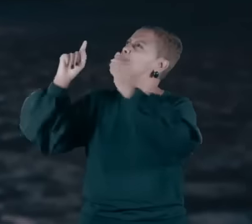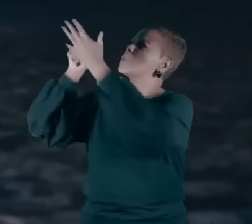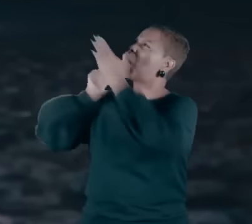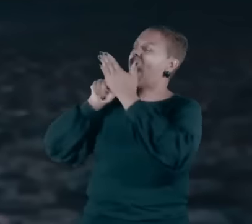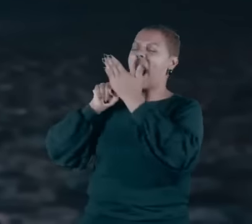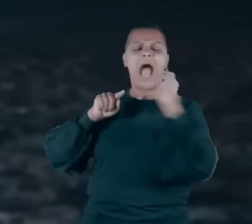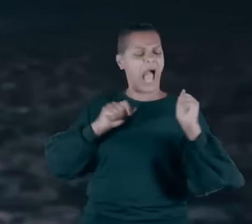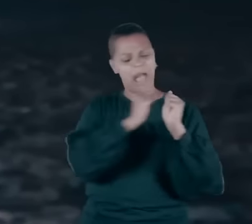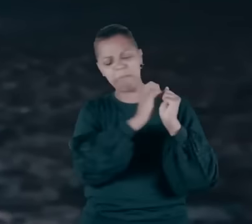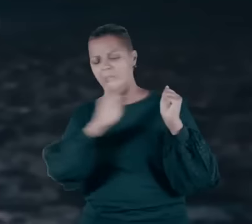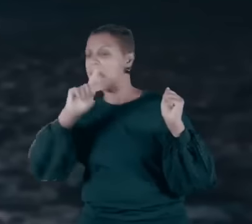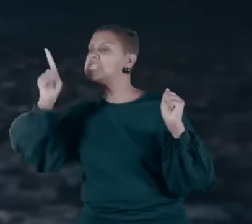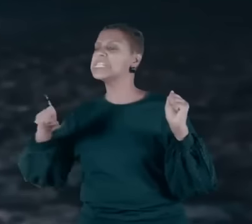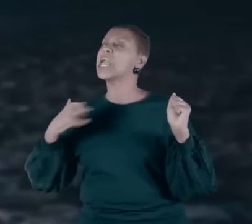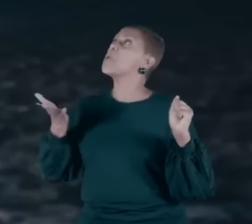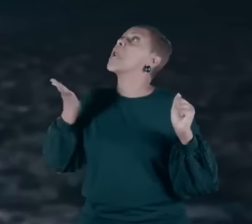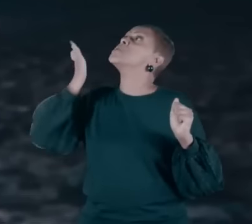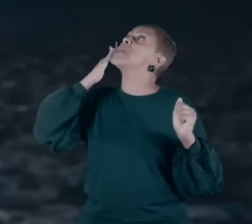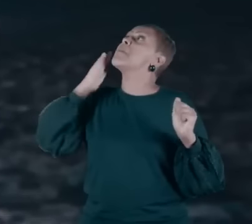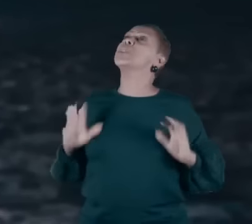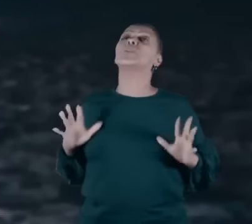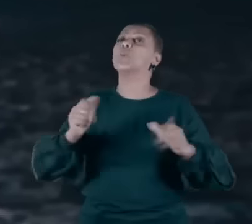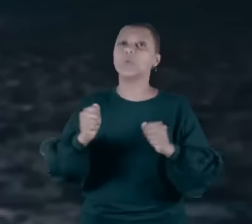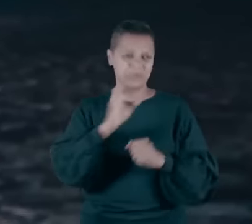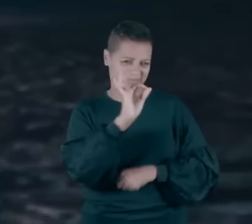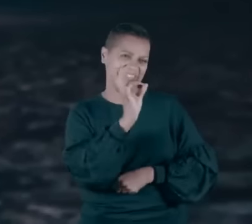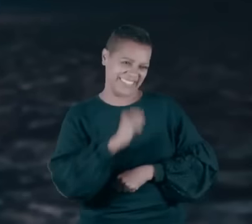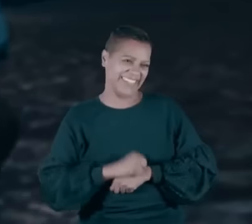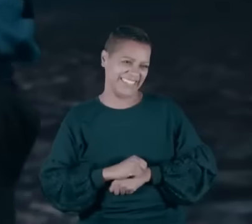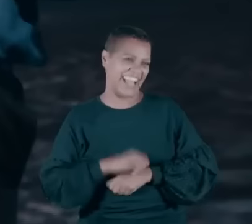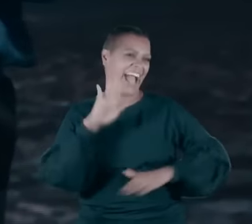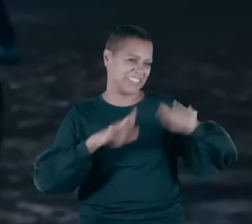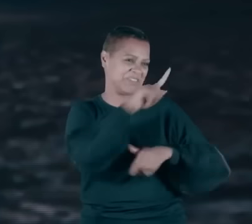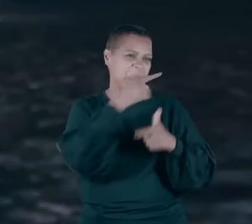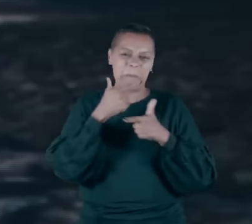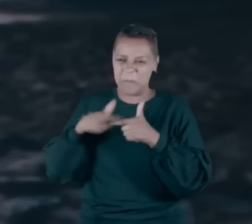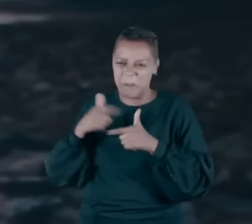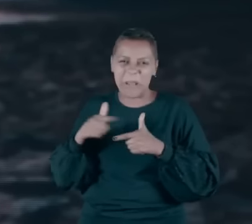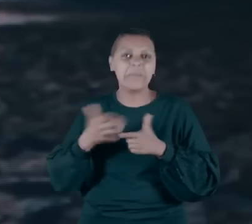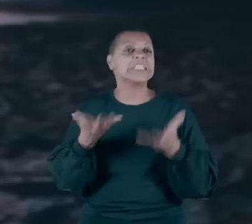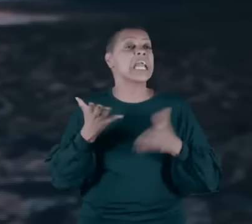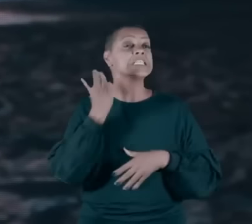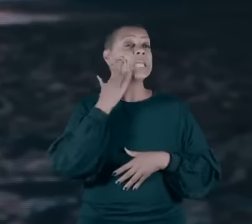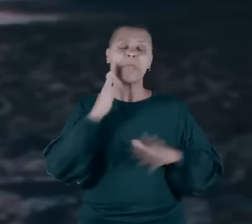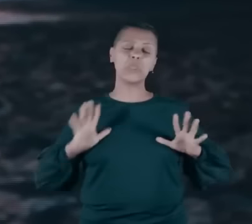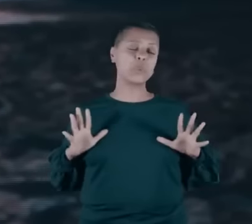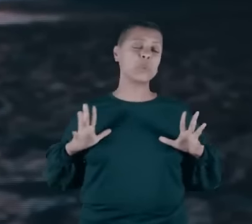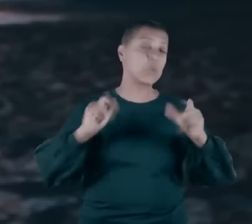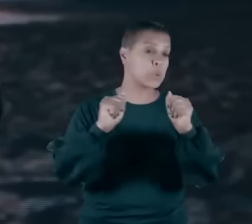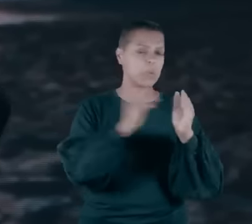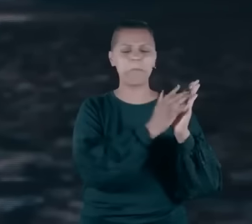a sim ou não quem aqui tá diante de um problema de uma dificuldade de uma prova que você queria saber como é que é